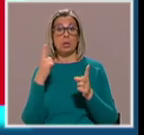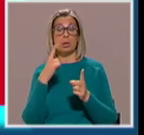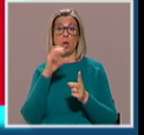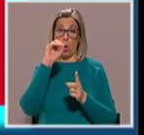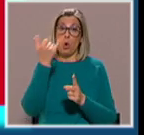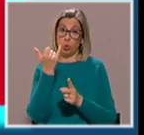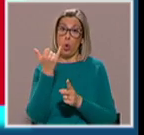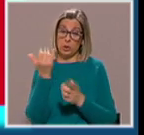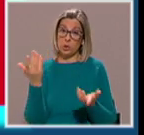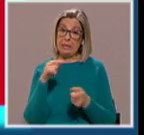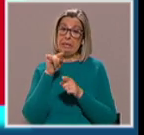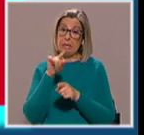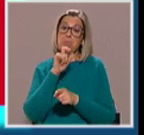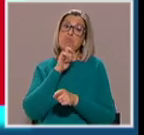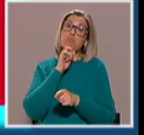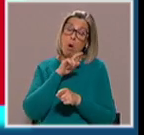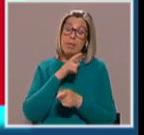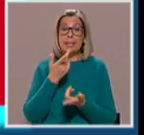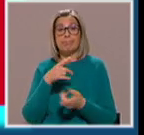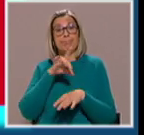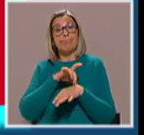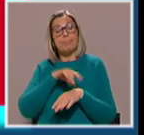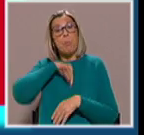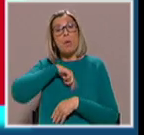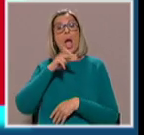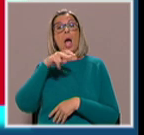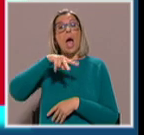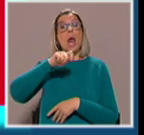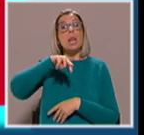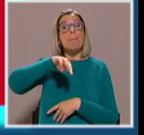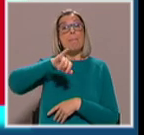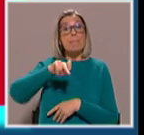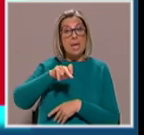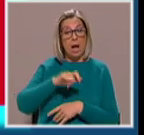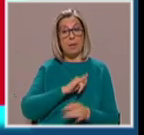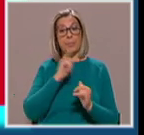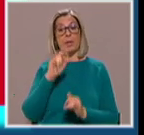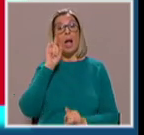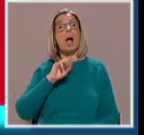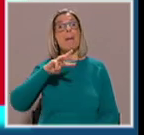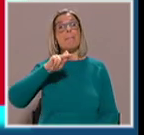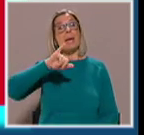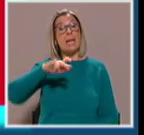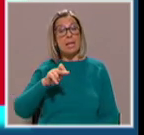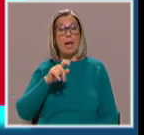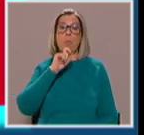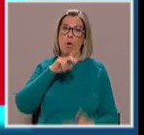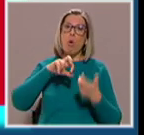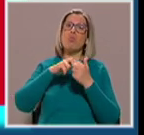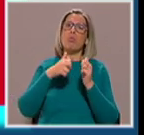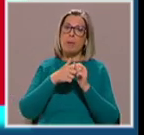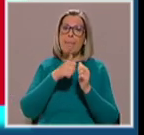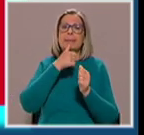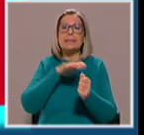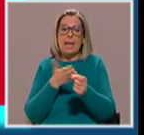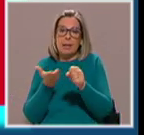sangue, o David poderá sofrer de anemia. A Maria poderá ter problemas de coagulação do sangue devido à baixa contagem